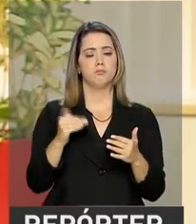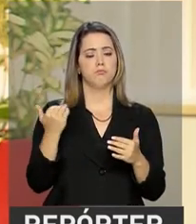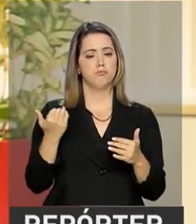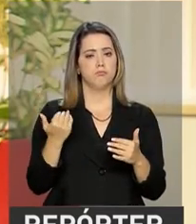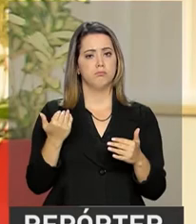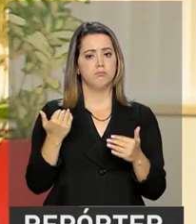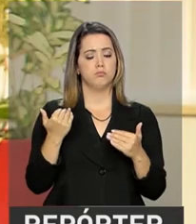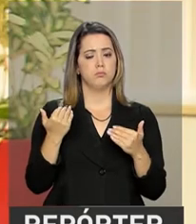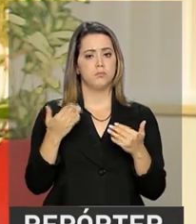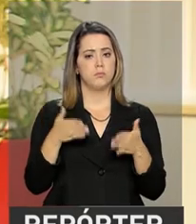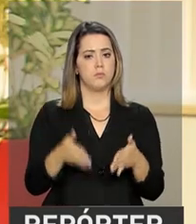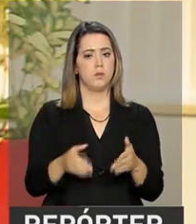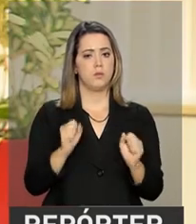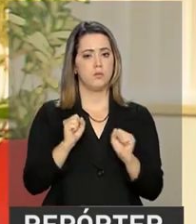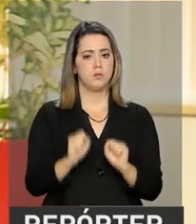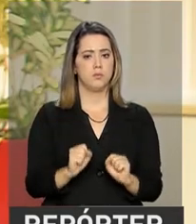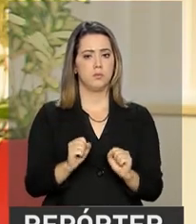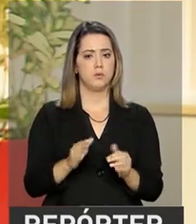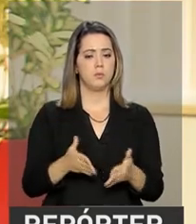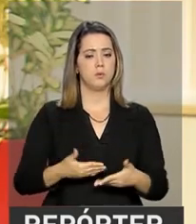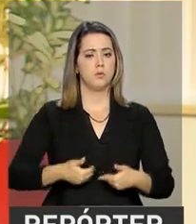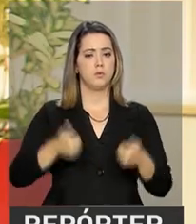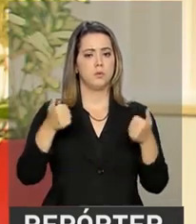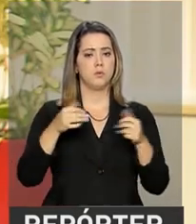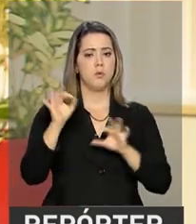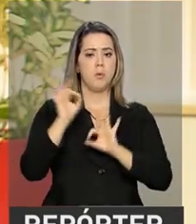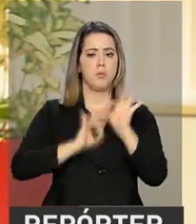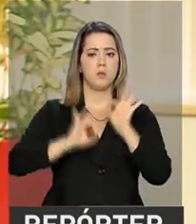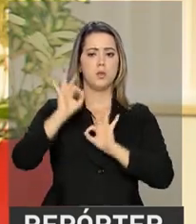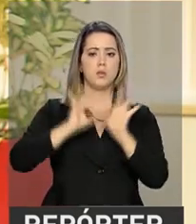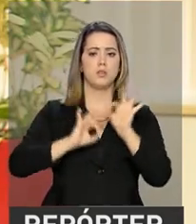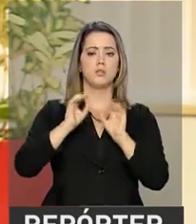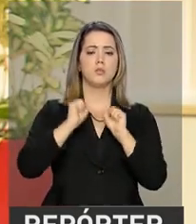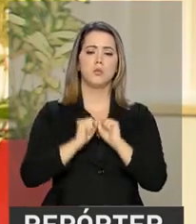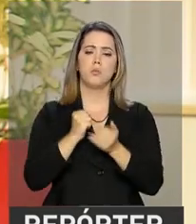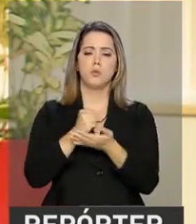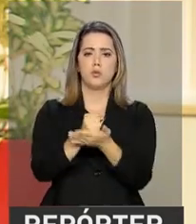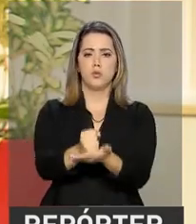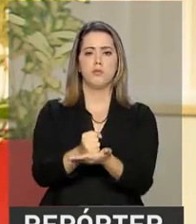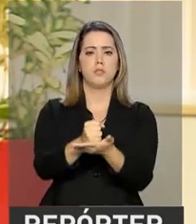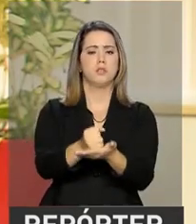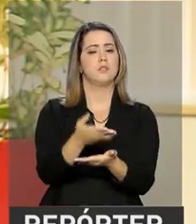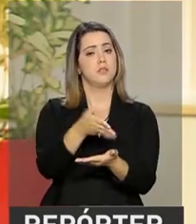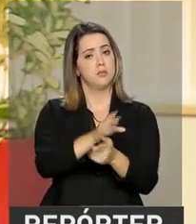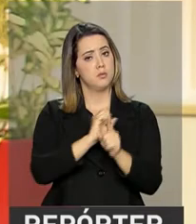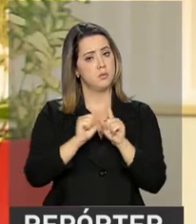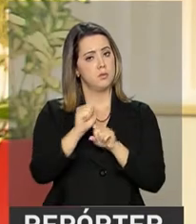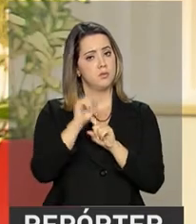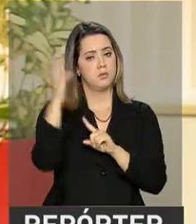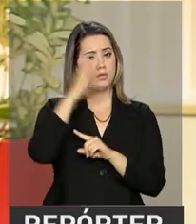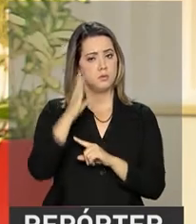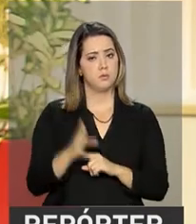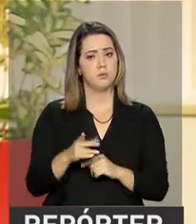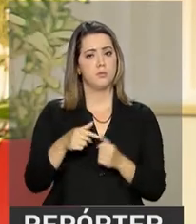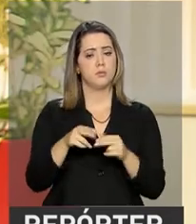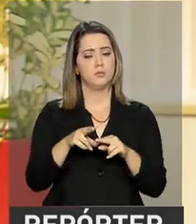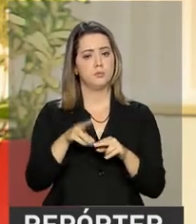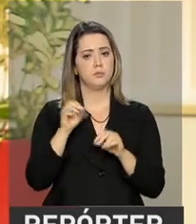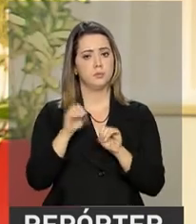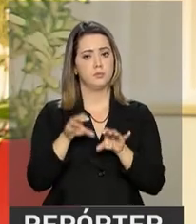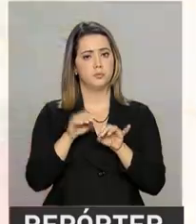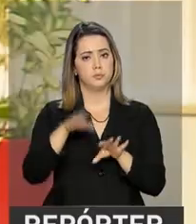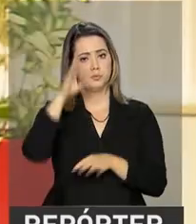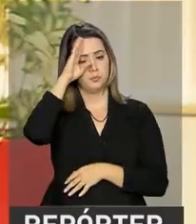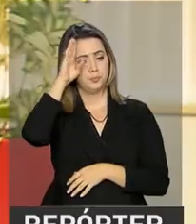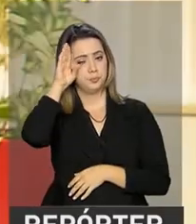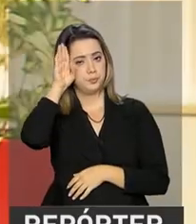de possibilitar um melhor desenho do que pode ser oferecido para a sociedade brasileira em termos de educação